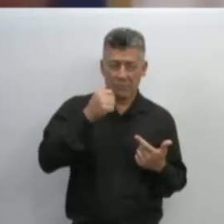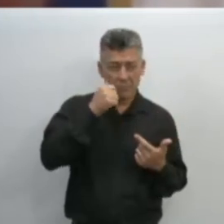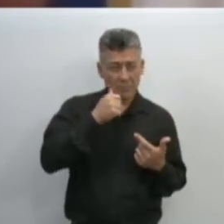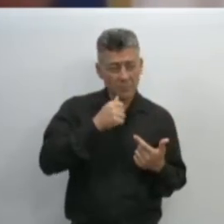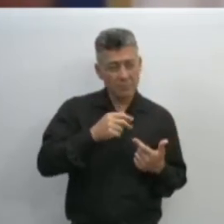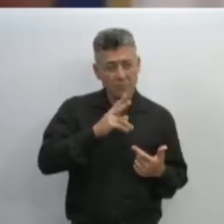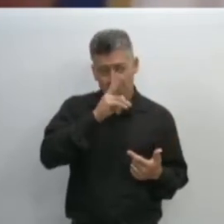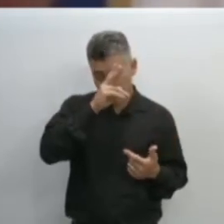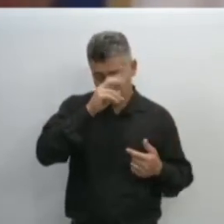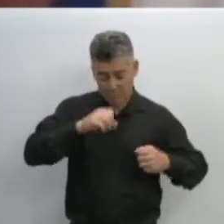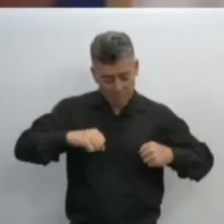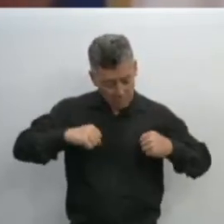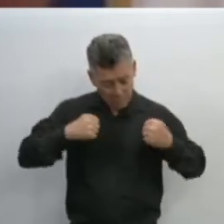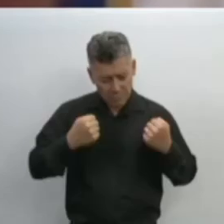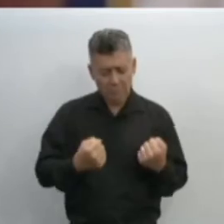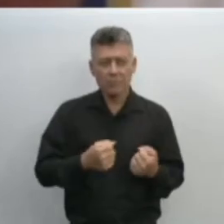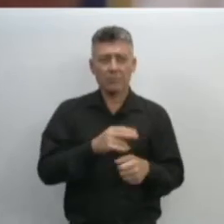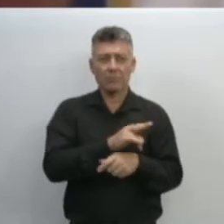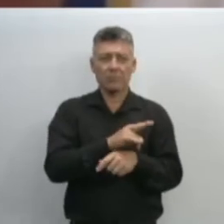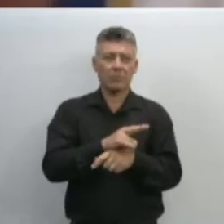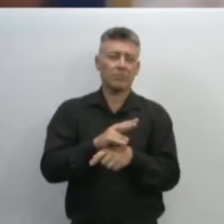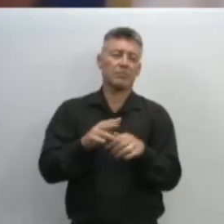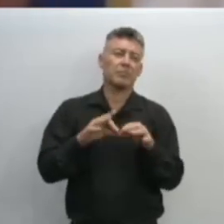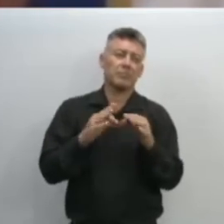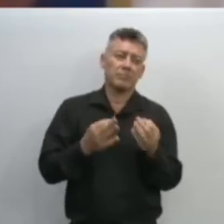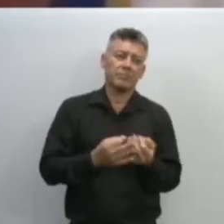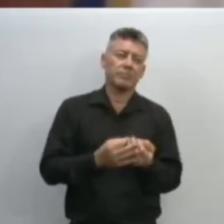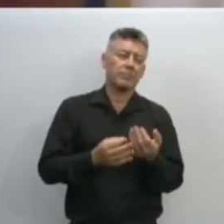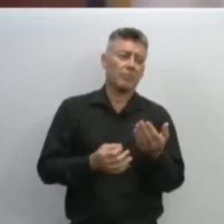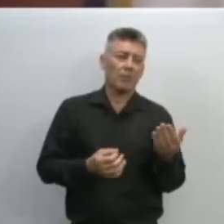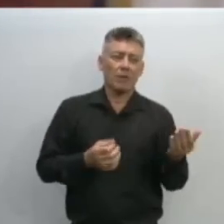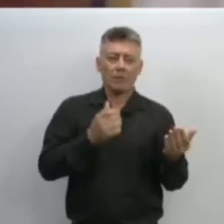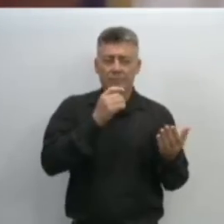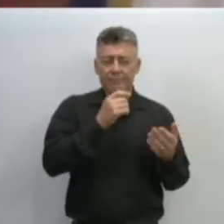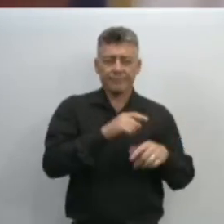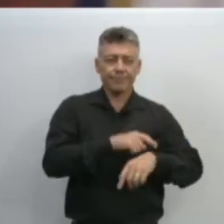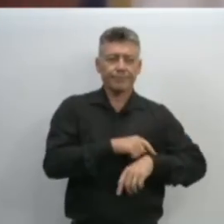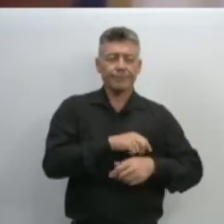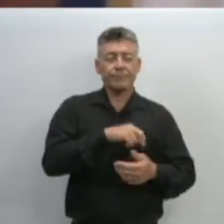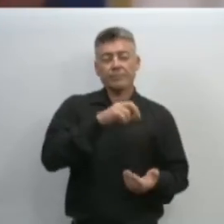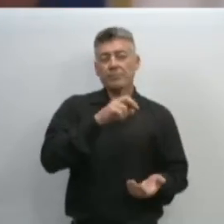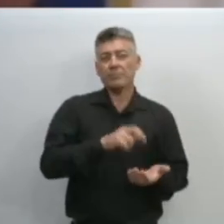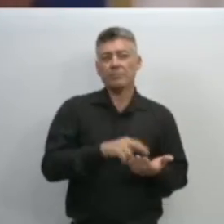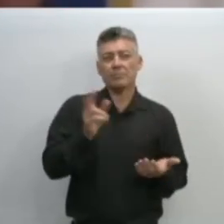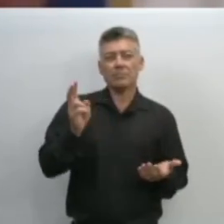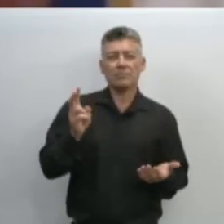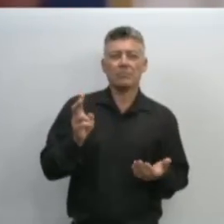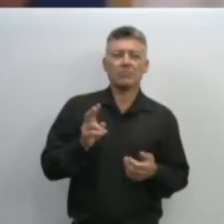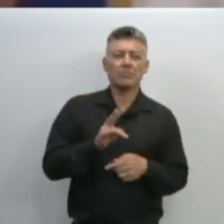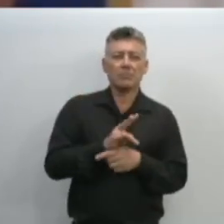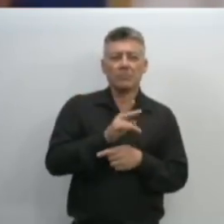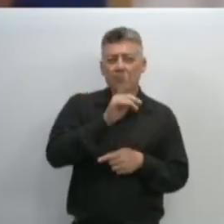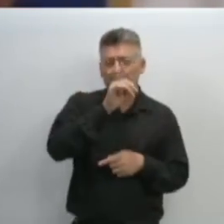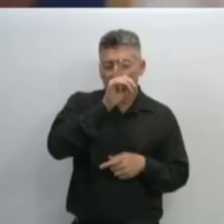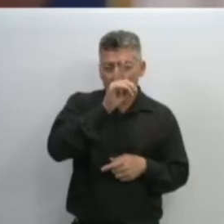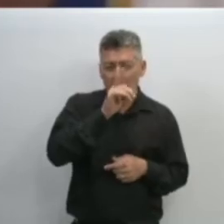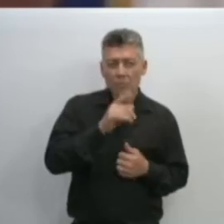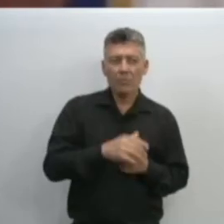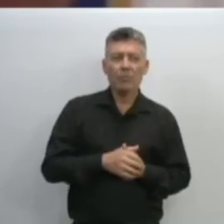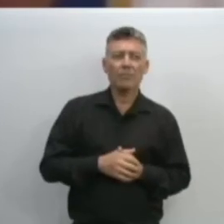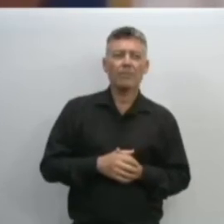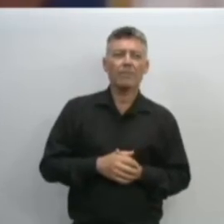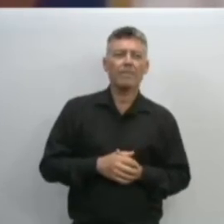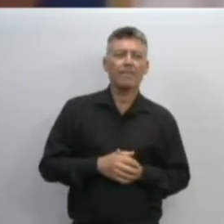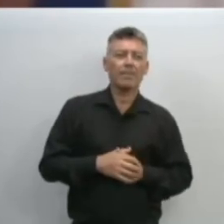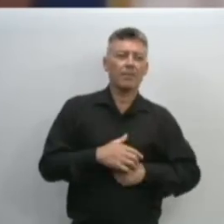valentes que estão aí trabalhando para defender o sustento de suas famílias, né? Que chegam de manhã bem cedo, silenciosas, caladinhas, né? Eu vejo encontro com